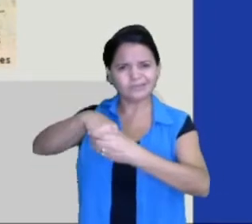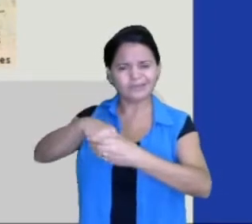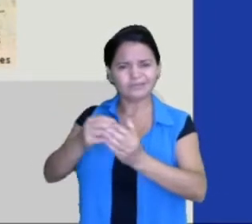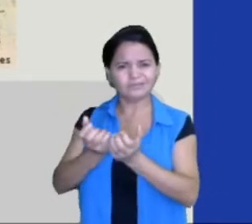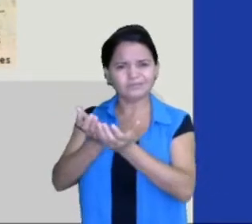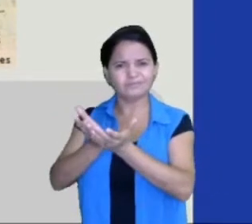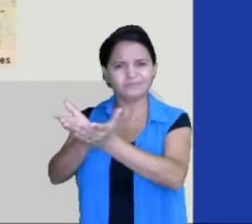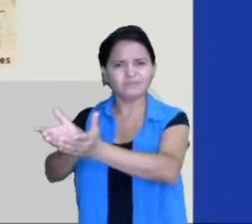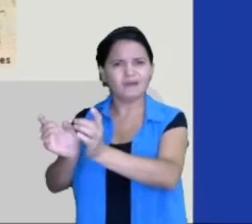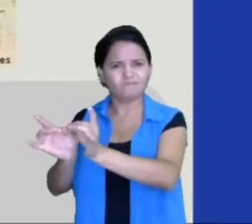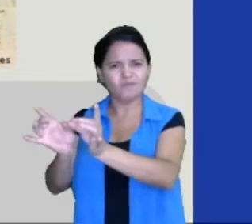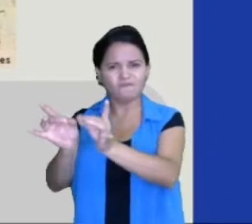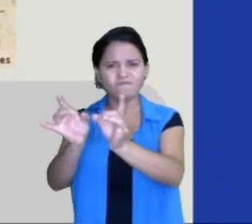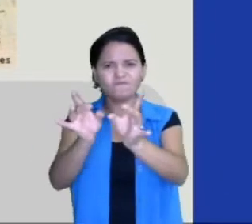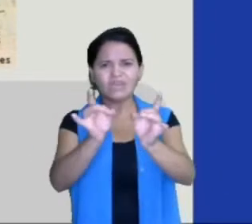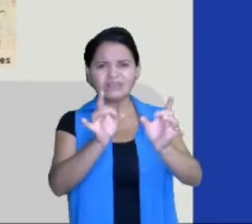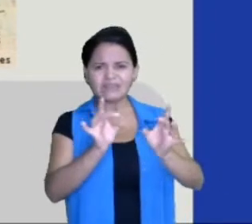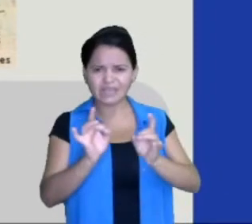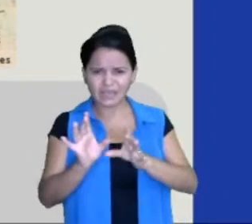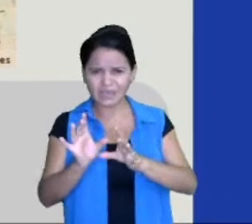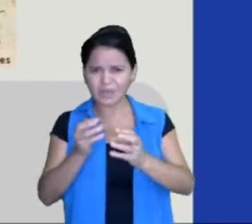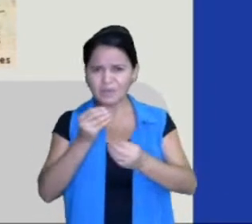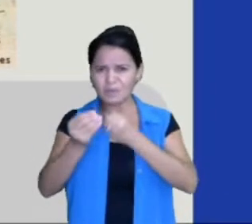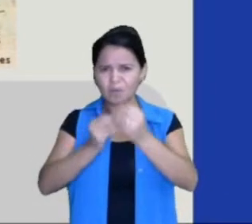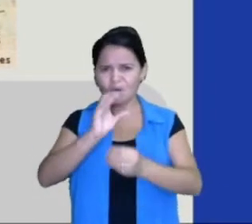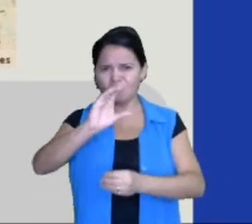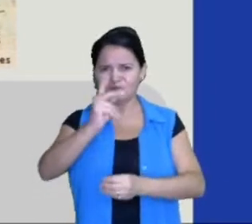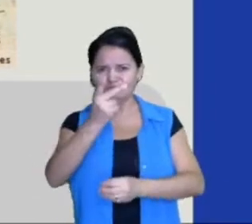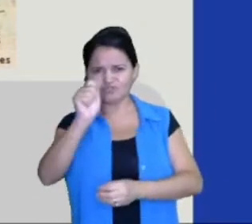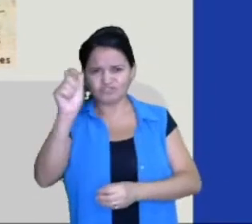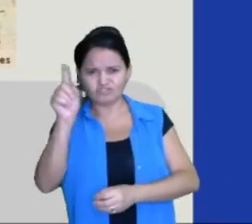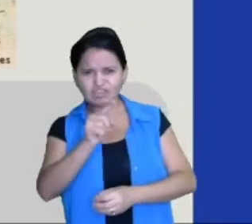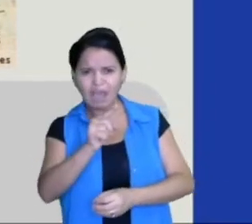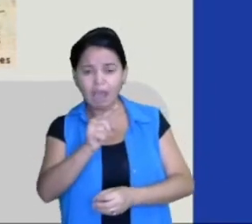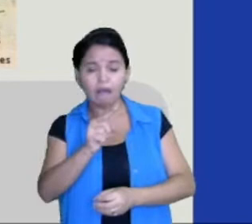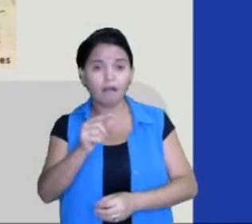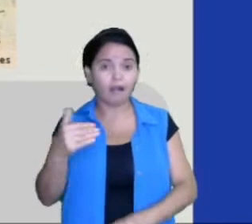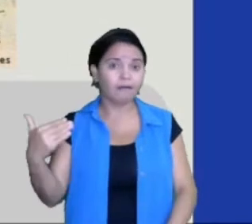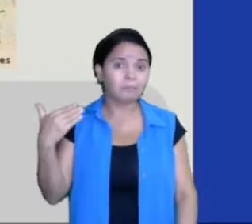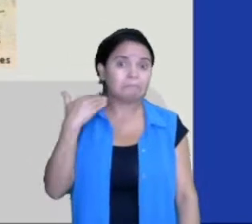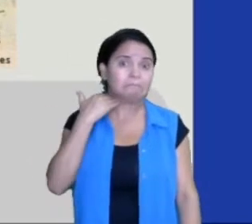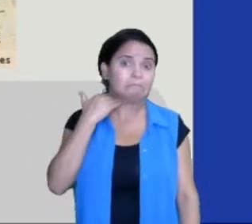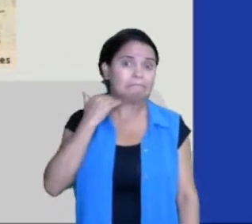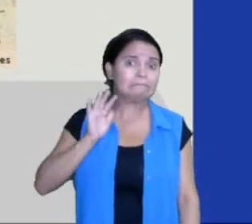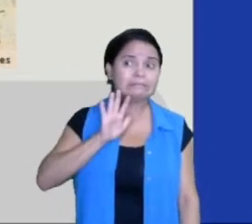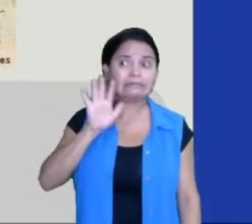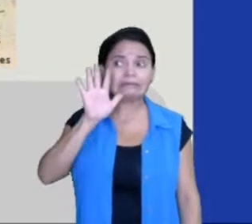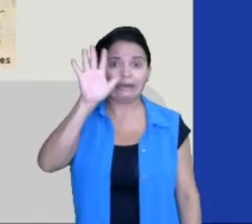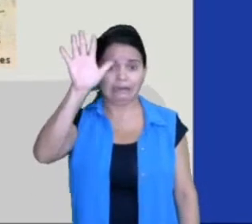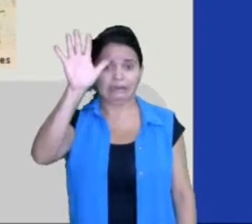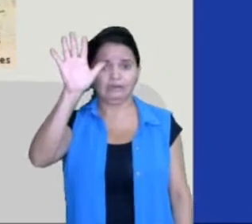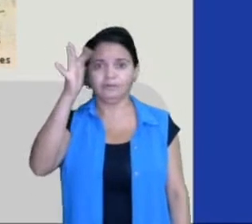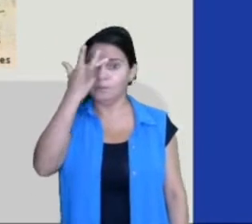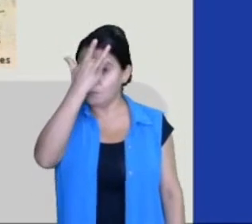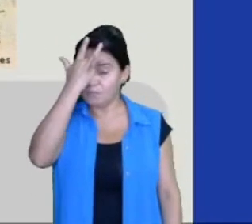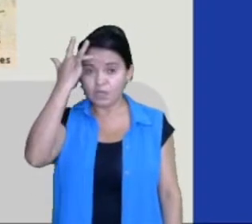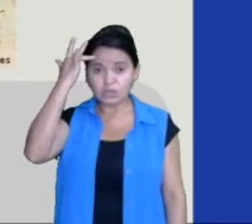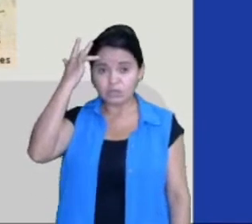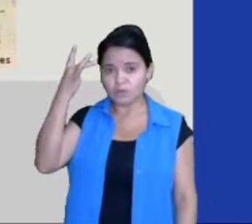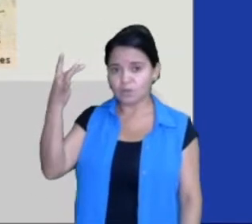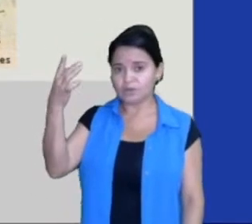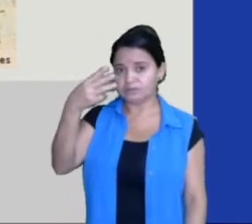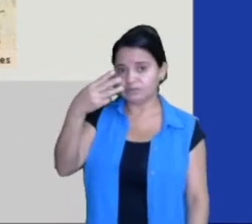a preços altos, caríssimos. O pessoal das 13 colônias, né, os